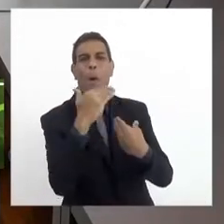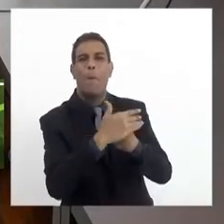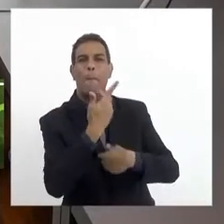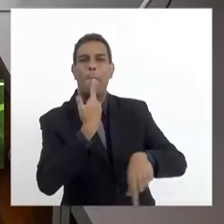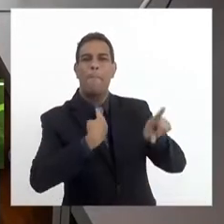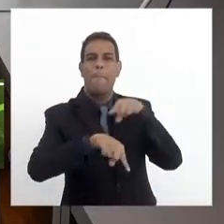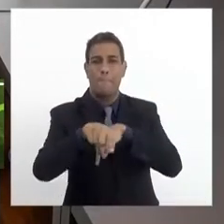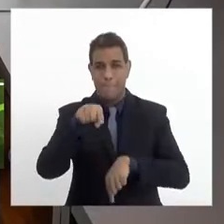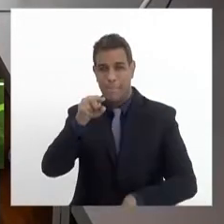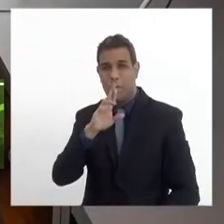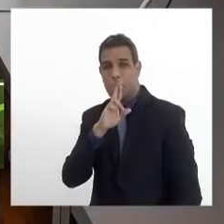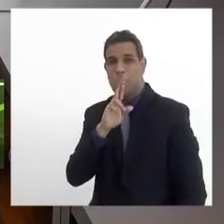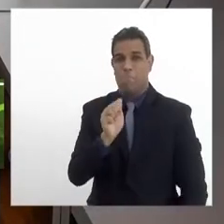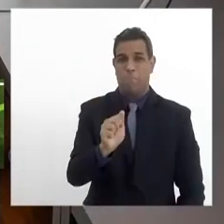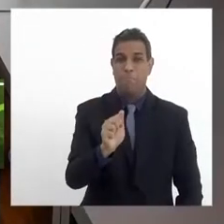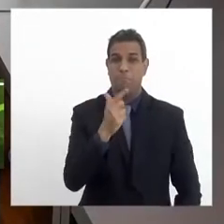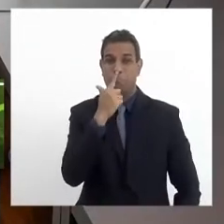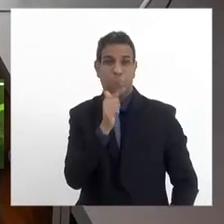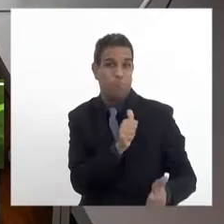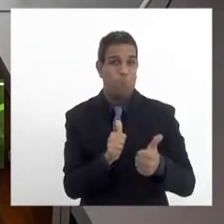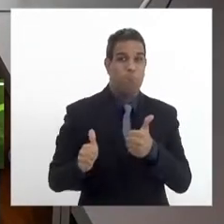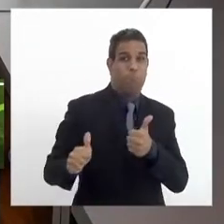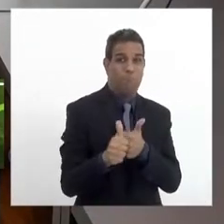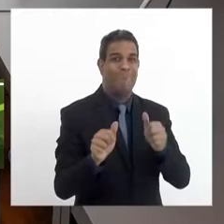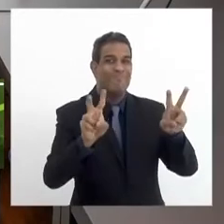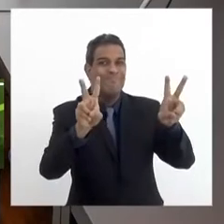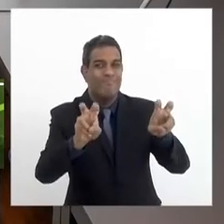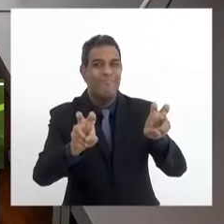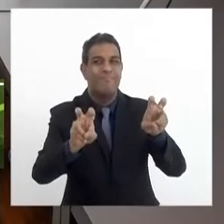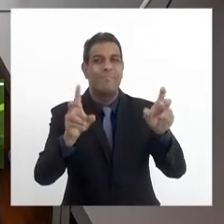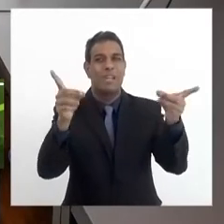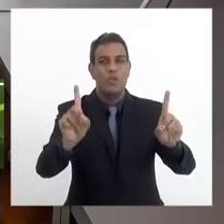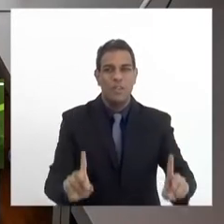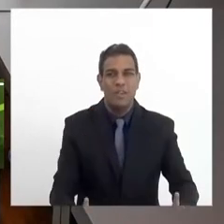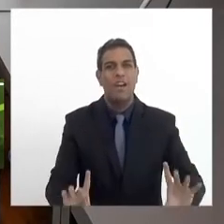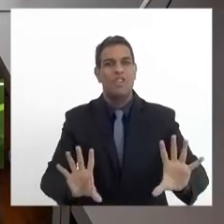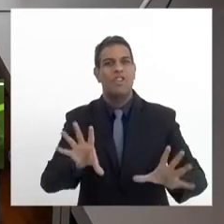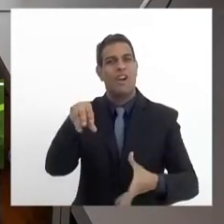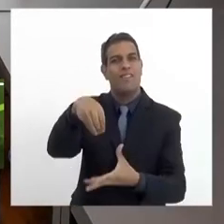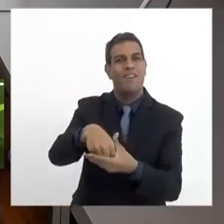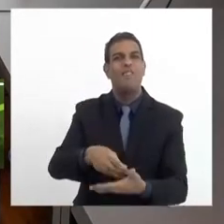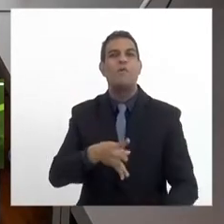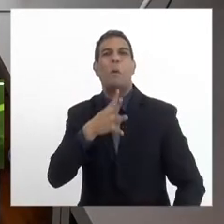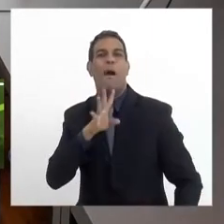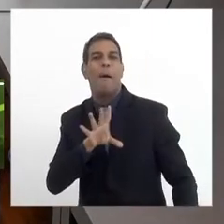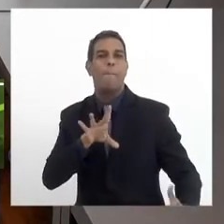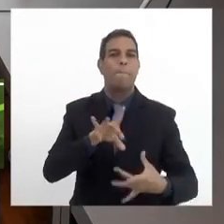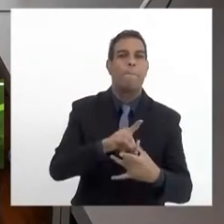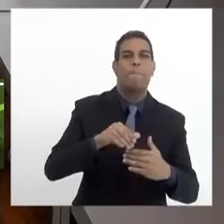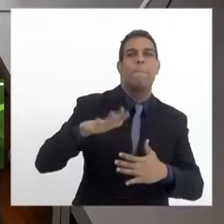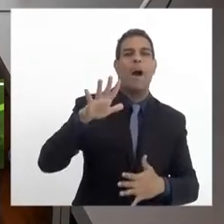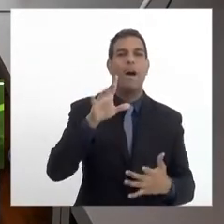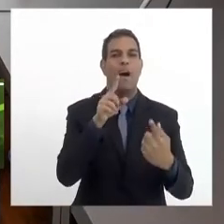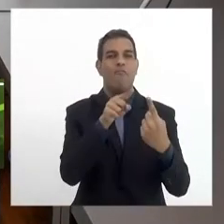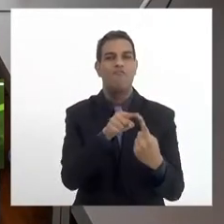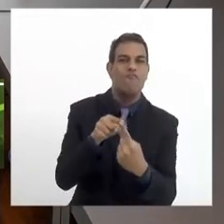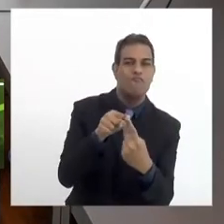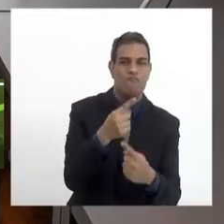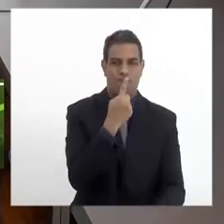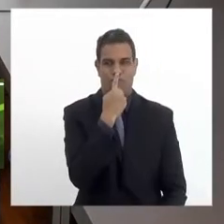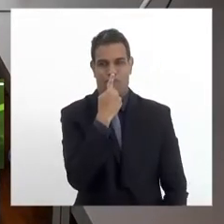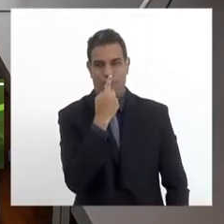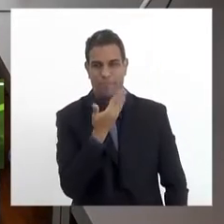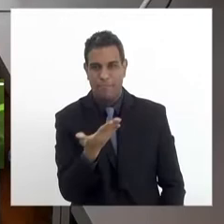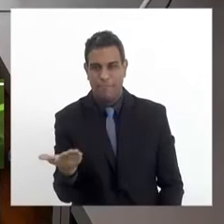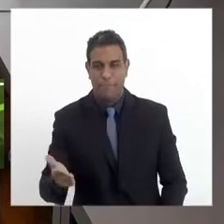o Rodrigo sai em vantagem sobre esse tema, porque convive ali com essa realidade. Não é não? Vamos